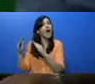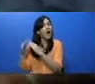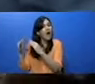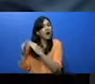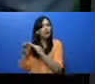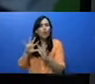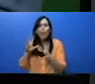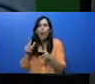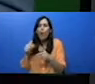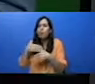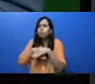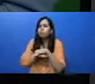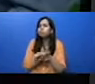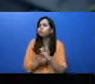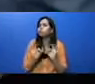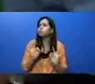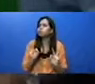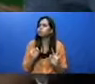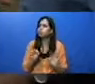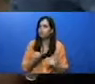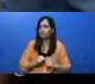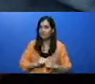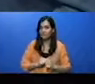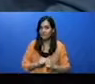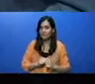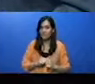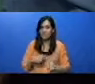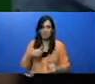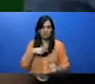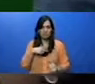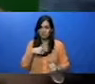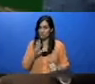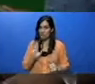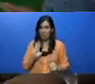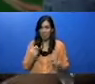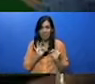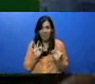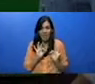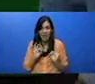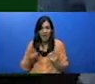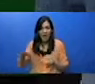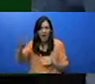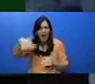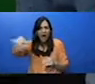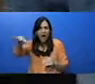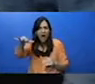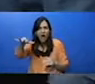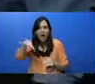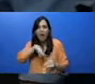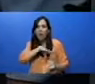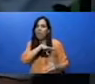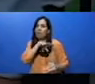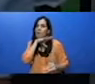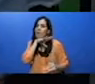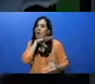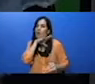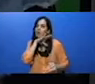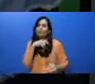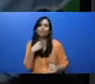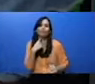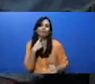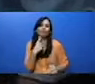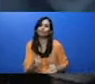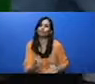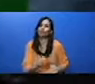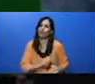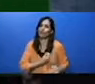tá? Sendo que sem este ambiente, o habitat natural, o animal não consegue